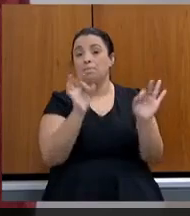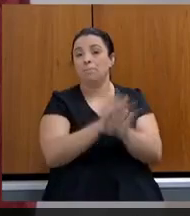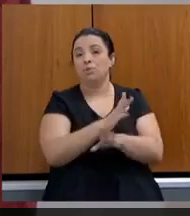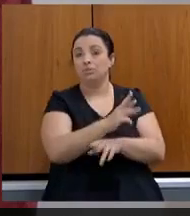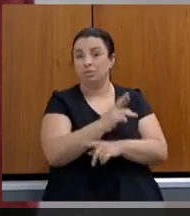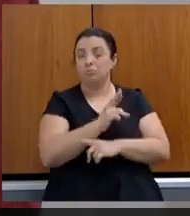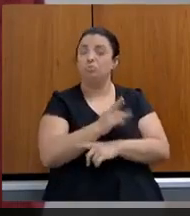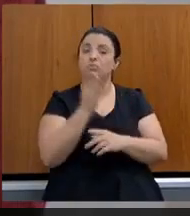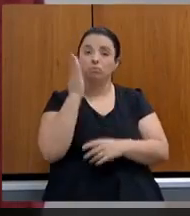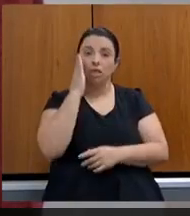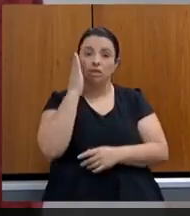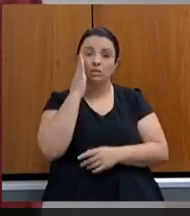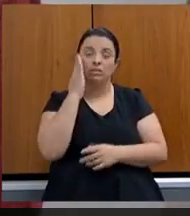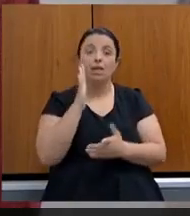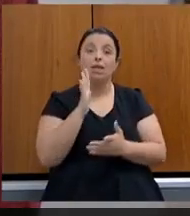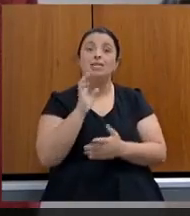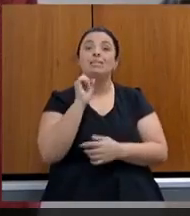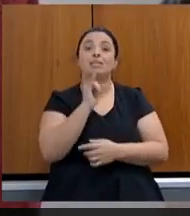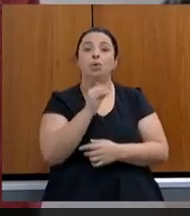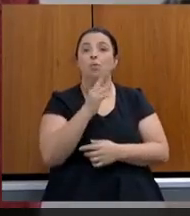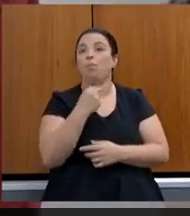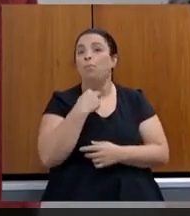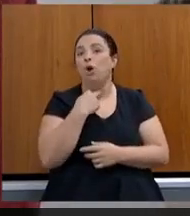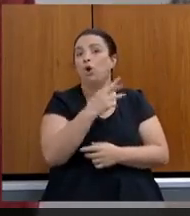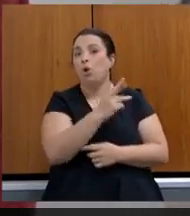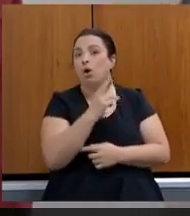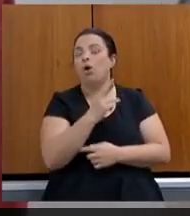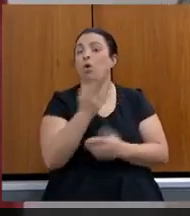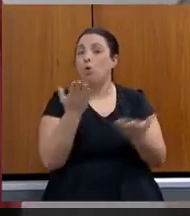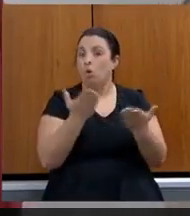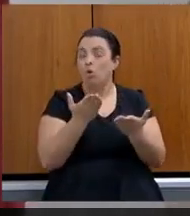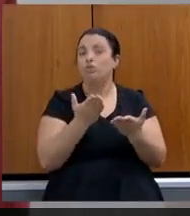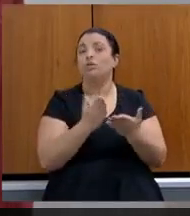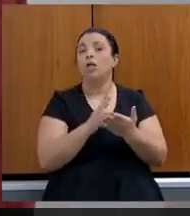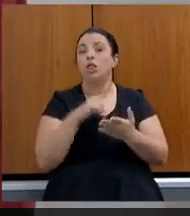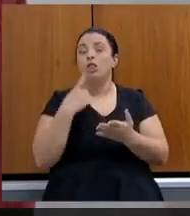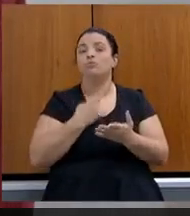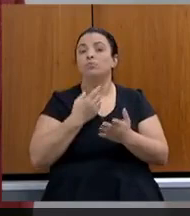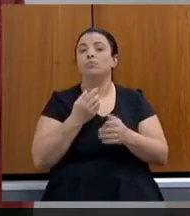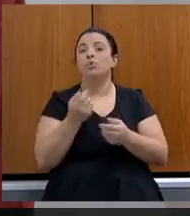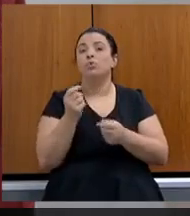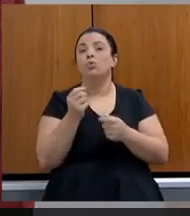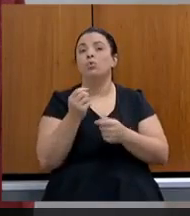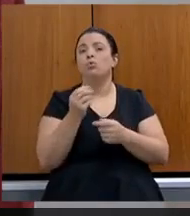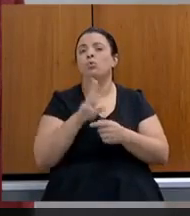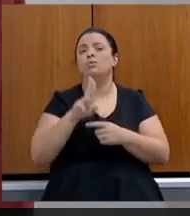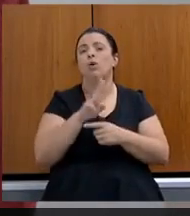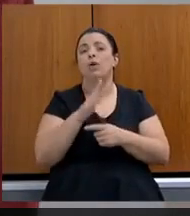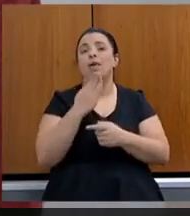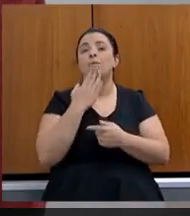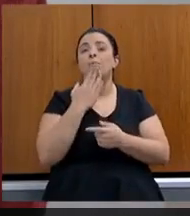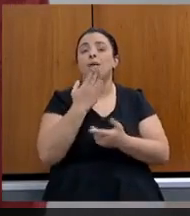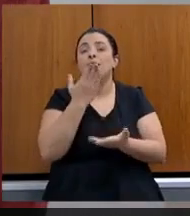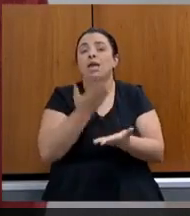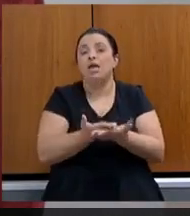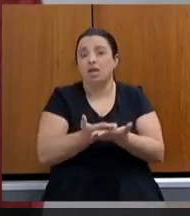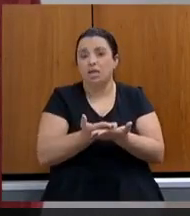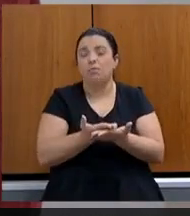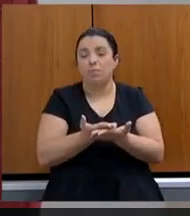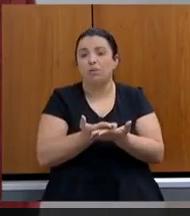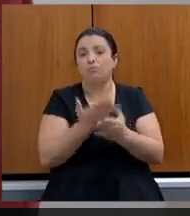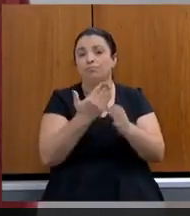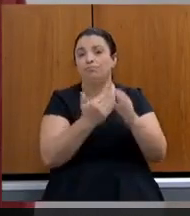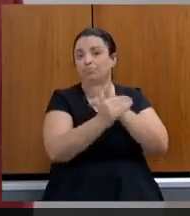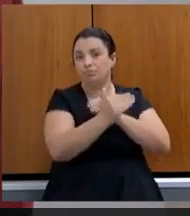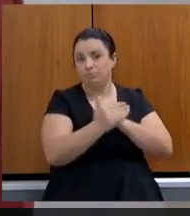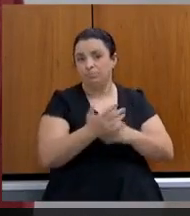respondidos aqueles que não puderem nós vamos organizar em forma de requerimento e a senhora fica né